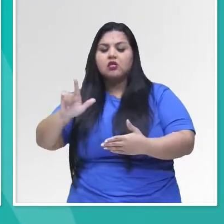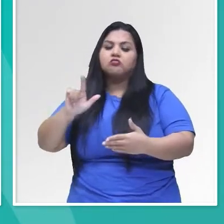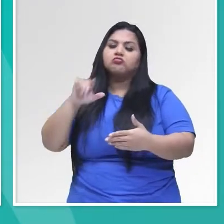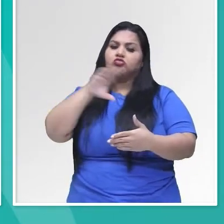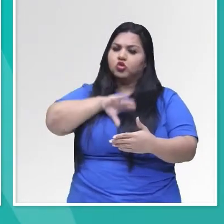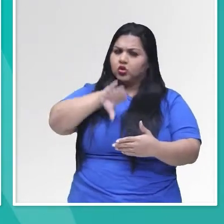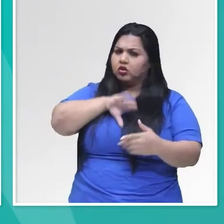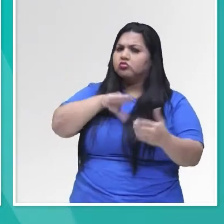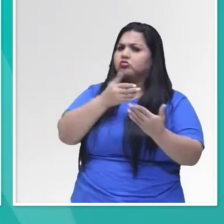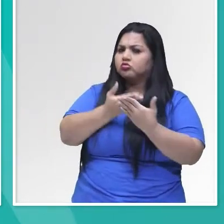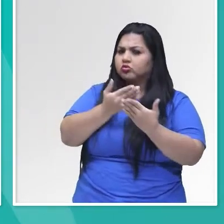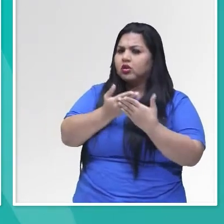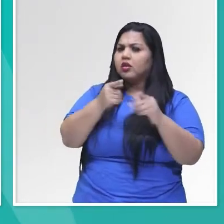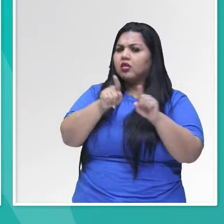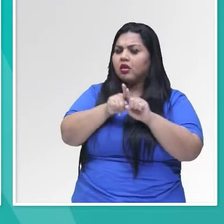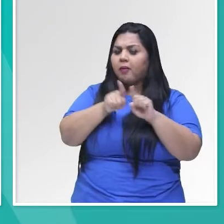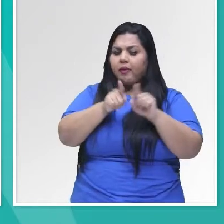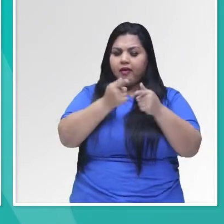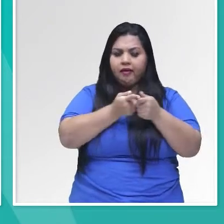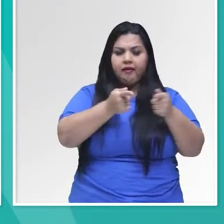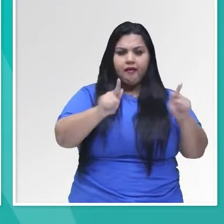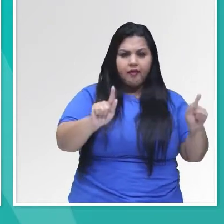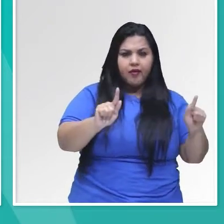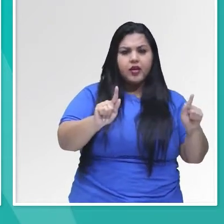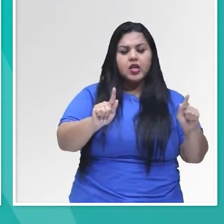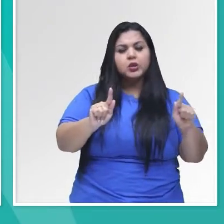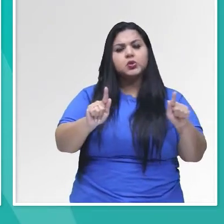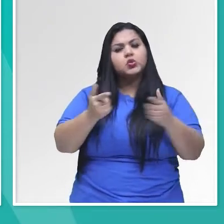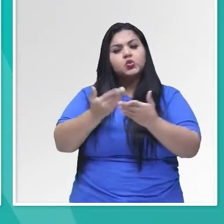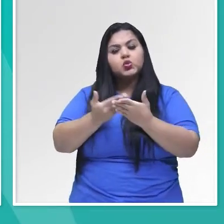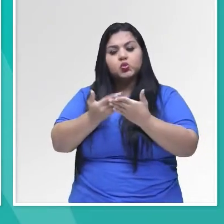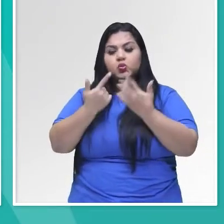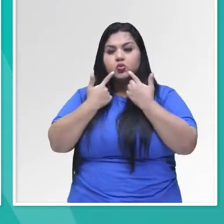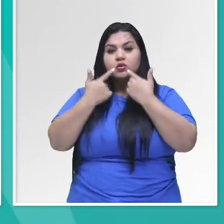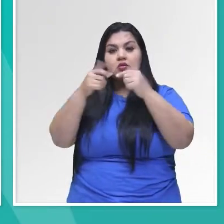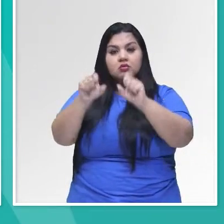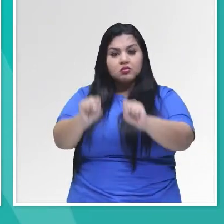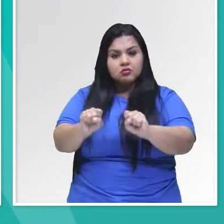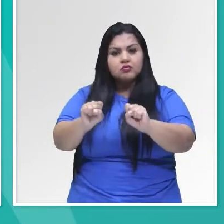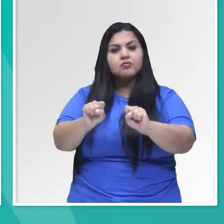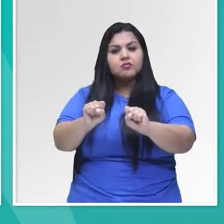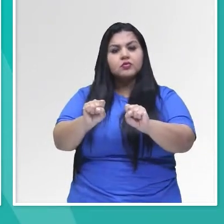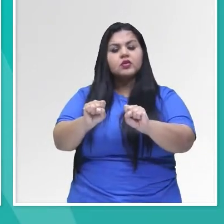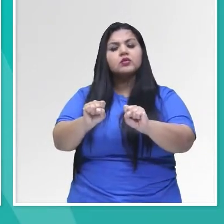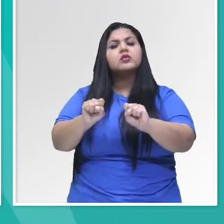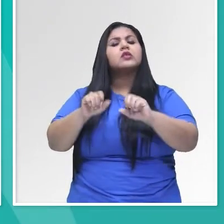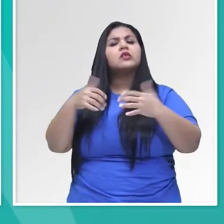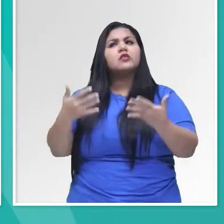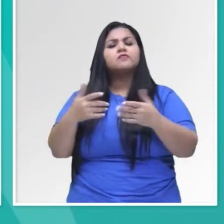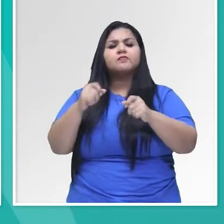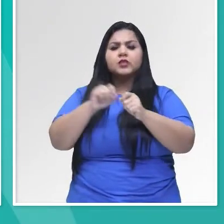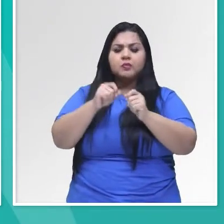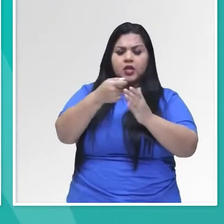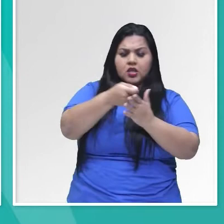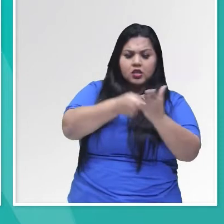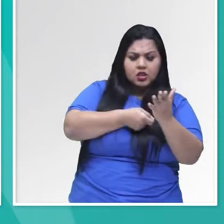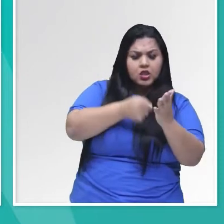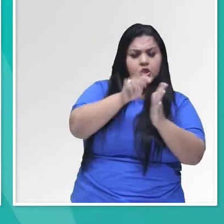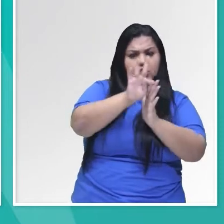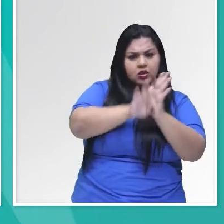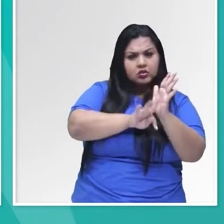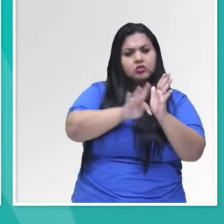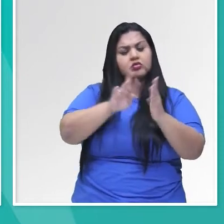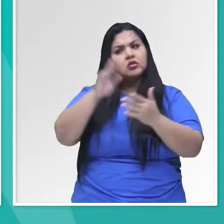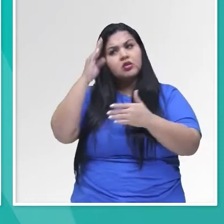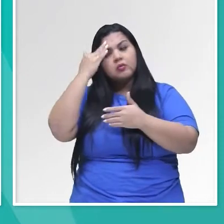portuguesa estuda a gramática, os estudos linguísticos, não é verdade? E aí vem a produção textual, a interpretação